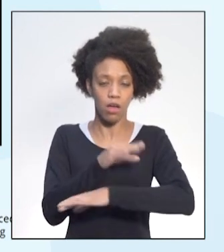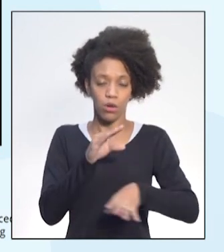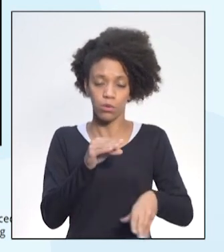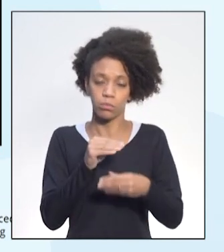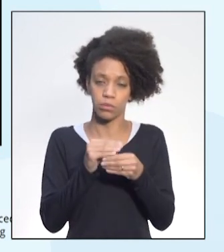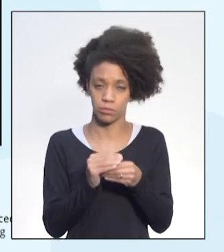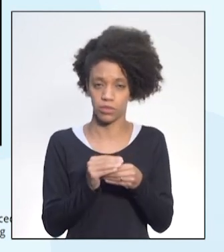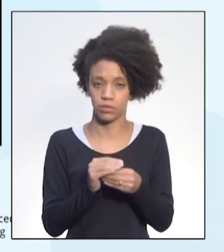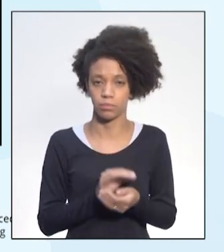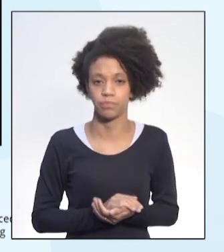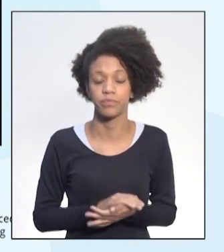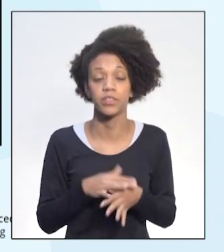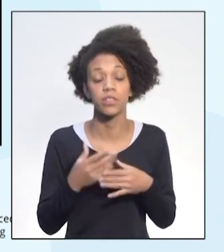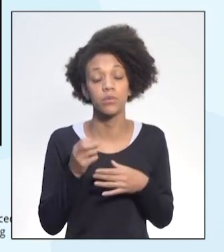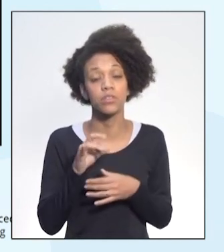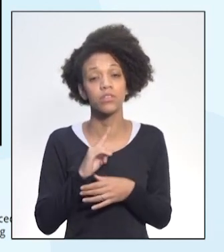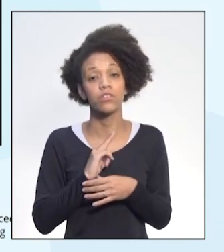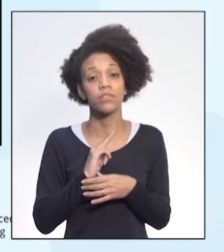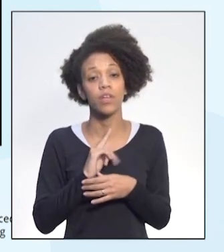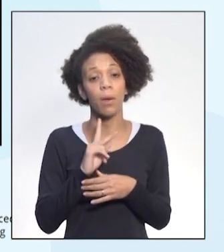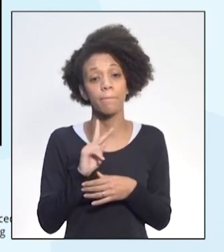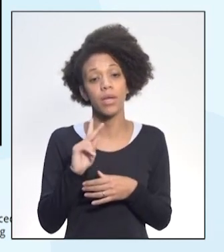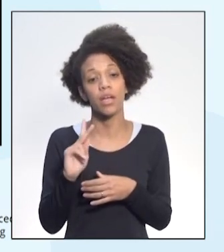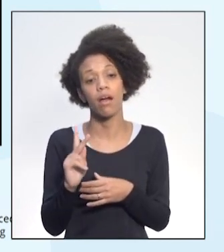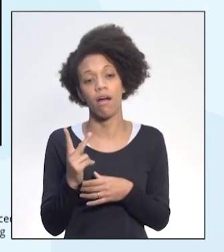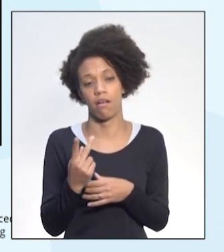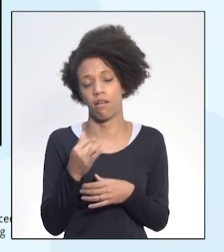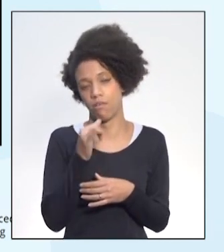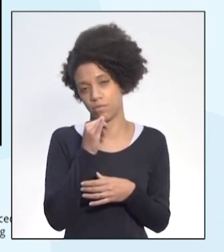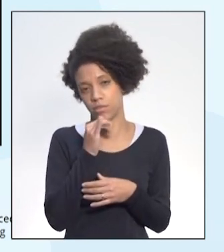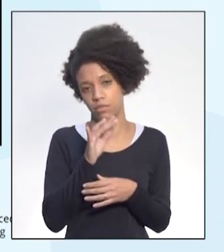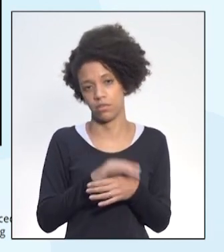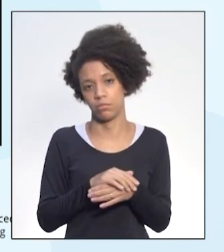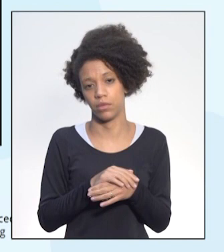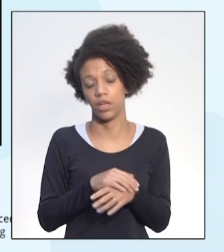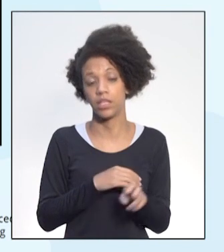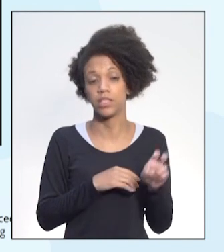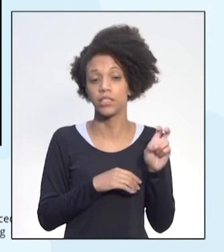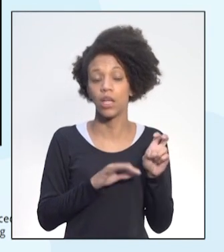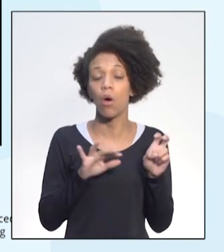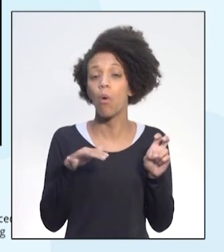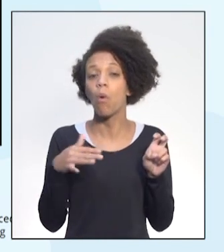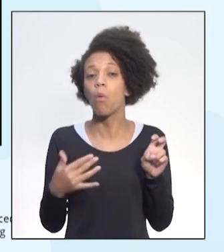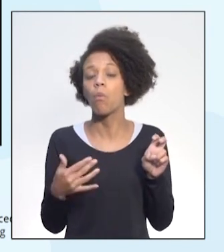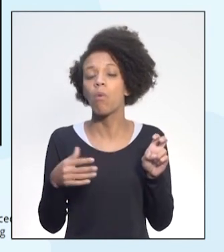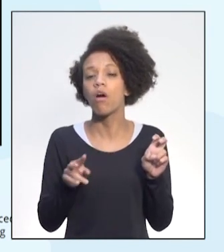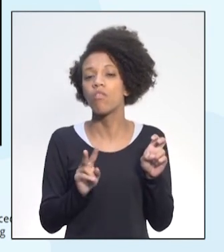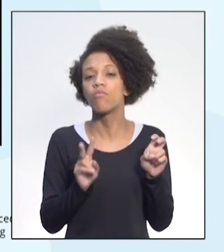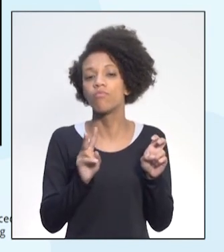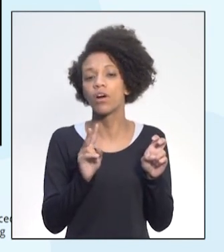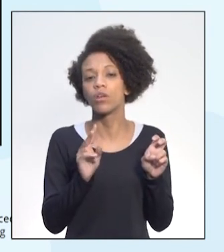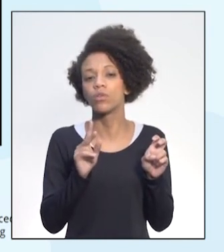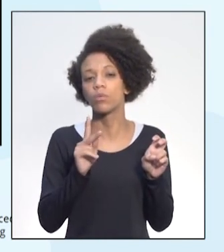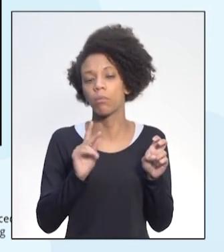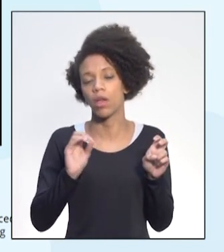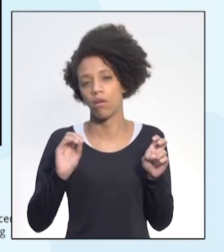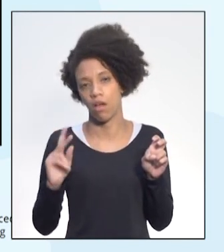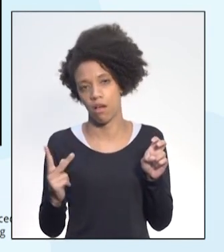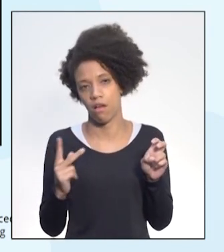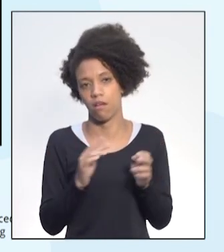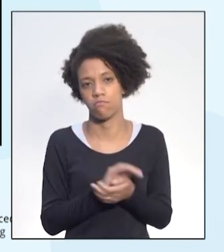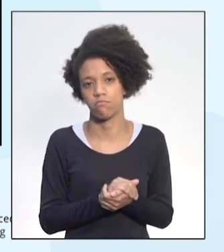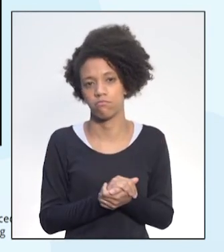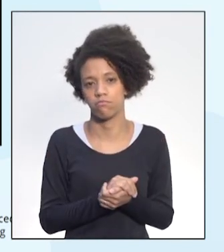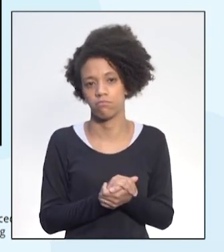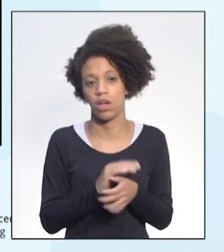tudo bem? Então, se eu tiver um pH, por exemplo, 5, qual vai ser o valor do meu POH? O complementar